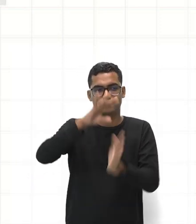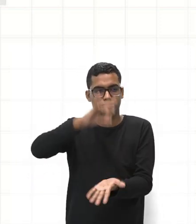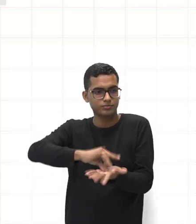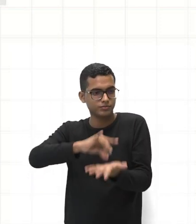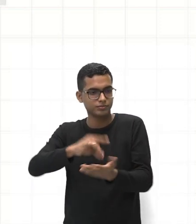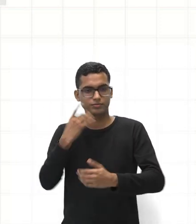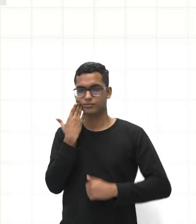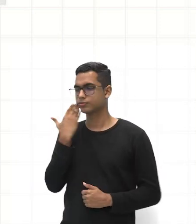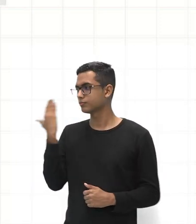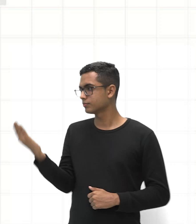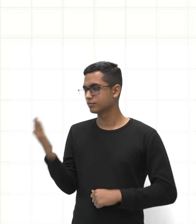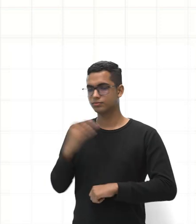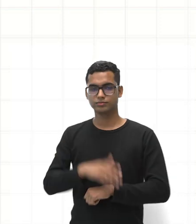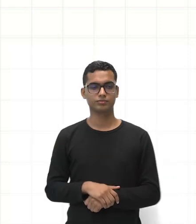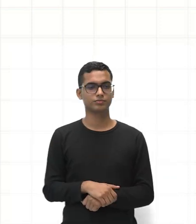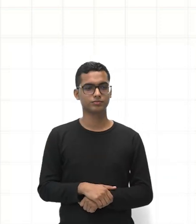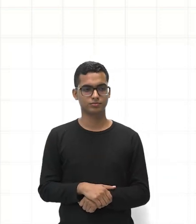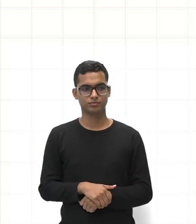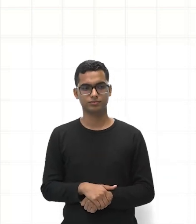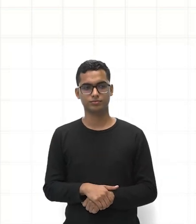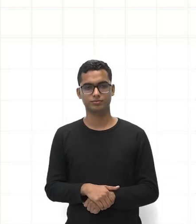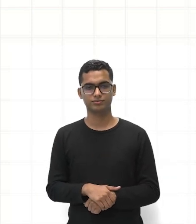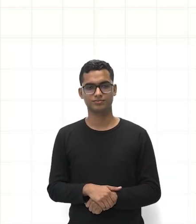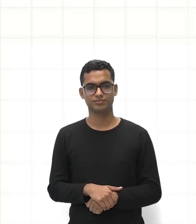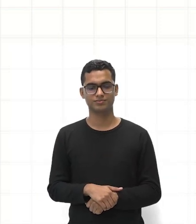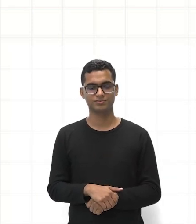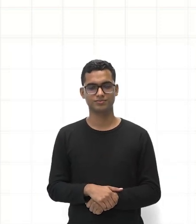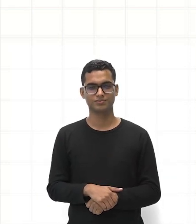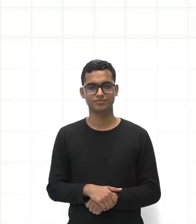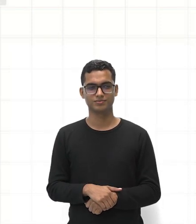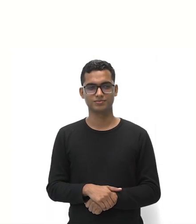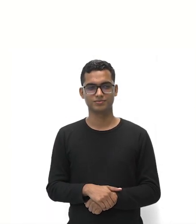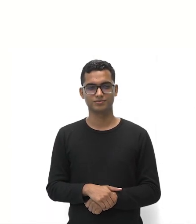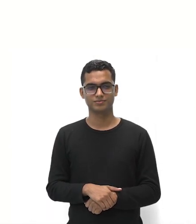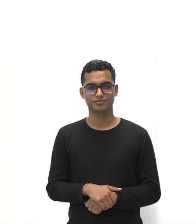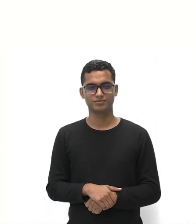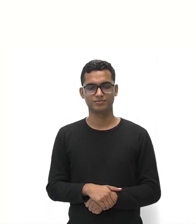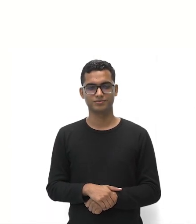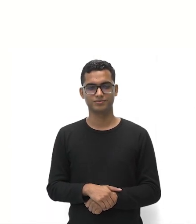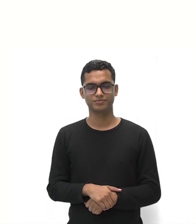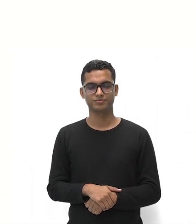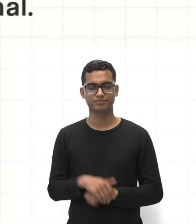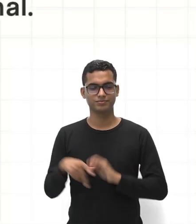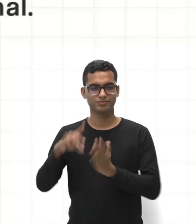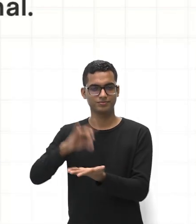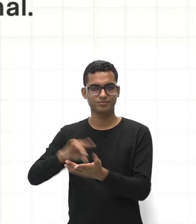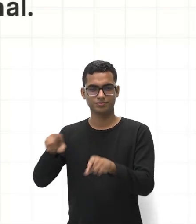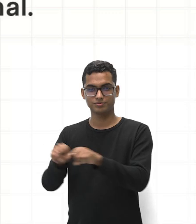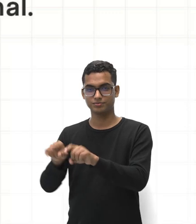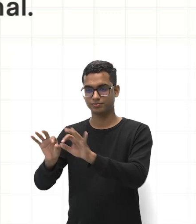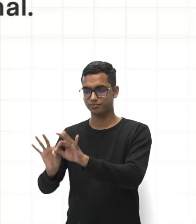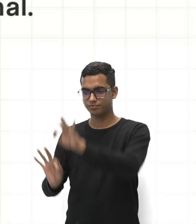verdadeira, quer dizer que o lado e perímetro são grandezas proporcionais.